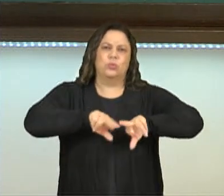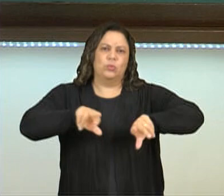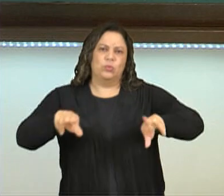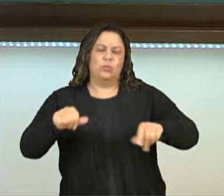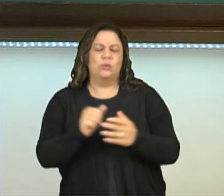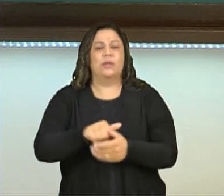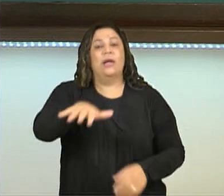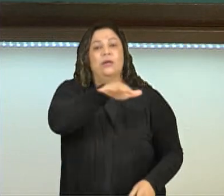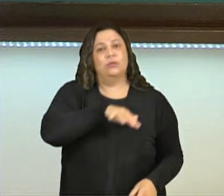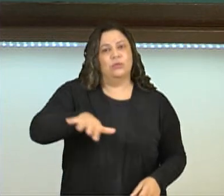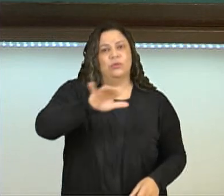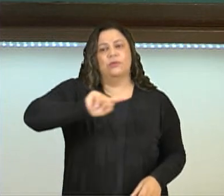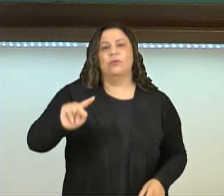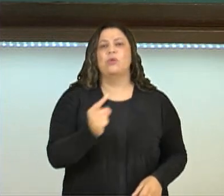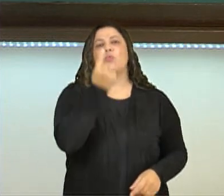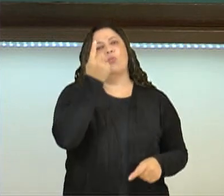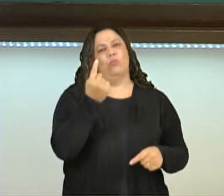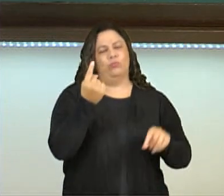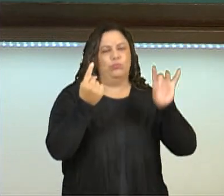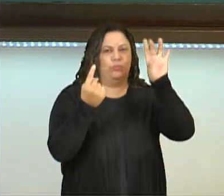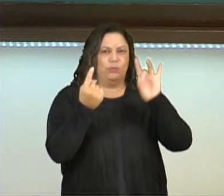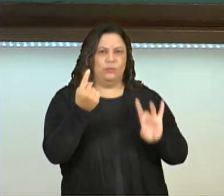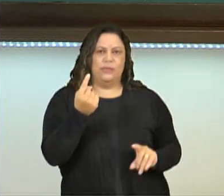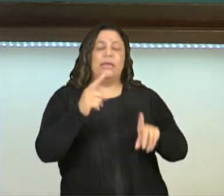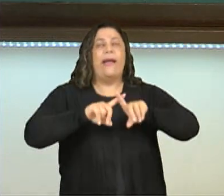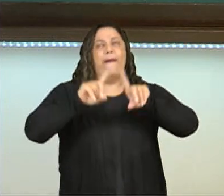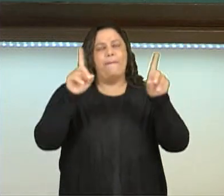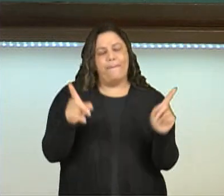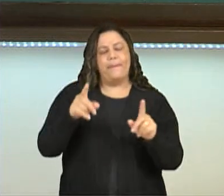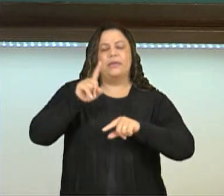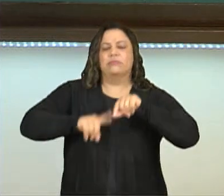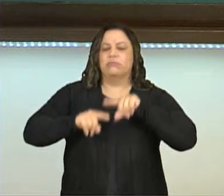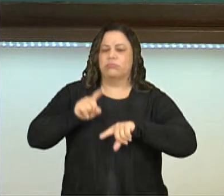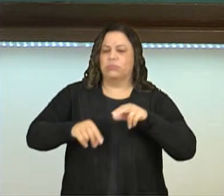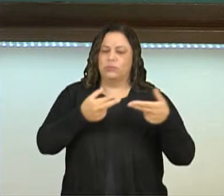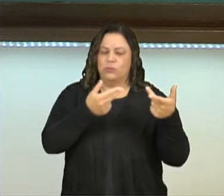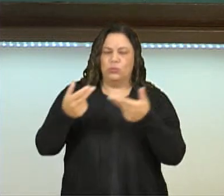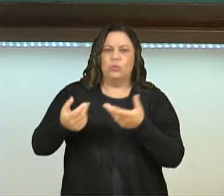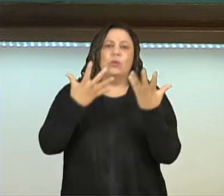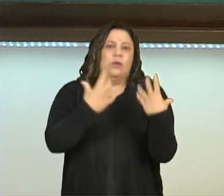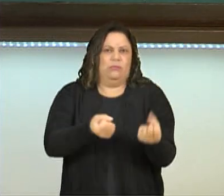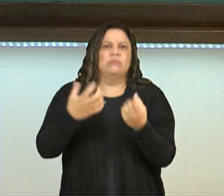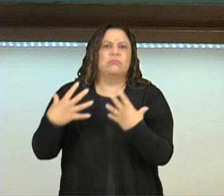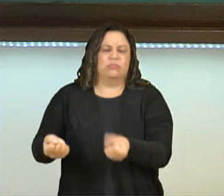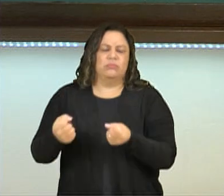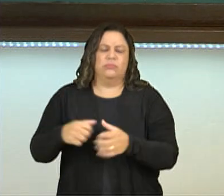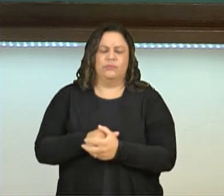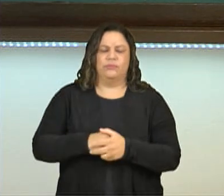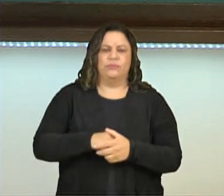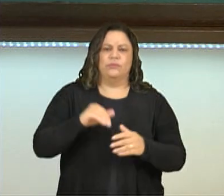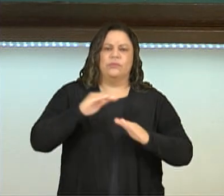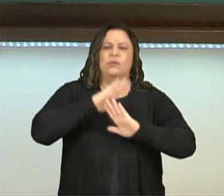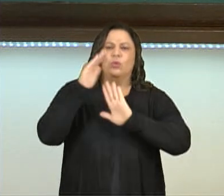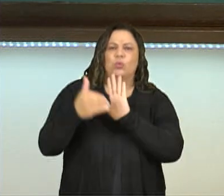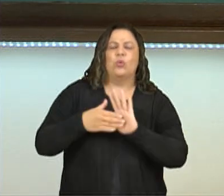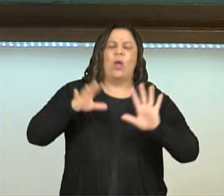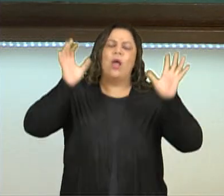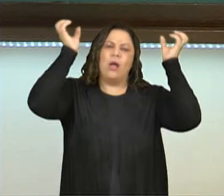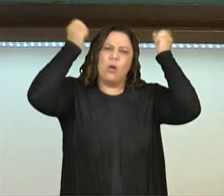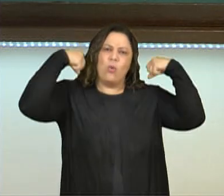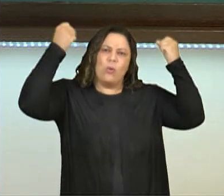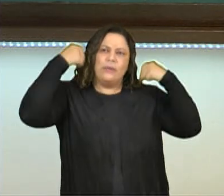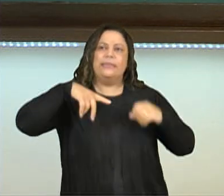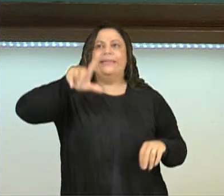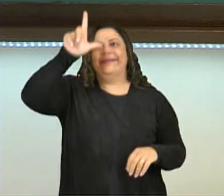países, não existe um especial. Nossos produtos são amplamente aceitos por toda a região da Holanda, Alemanha,